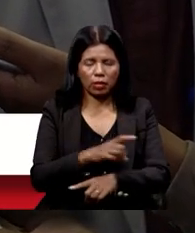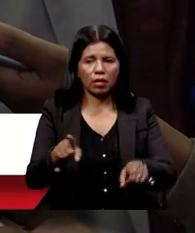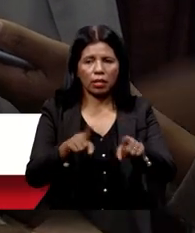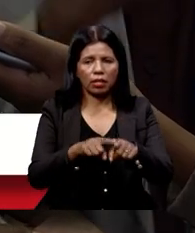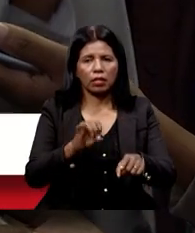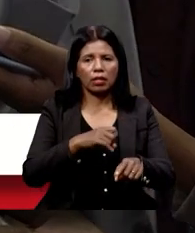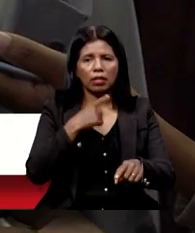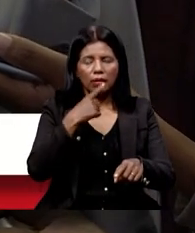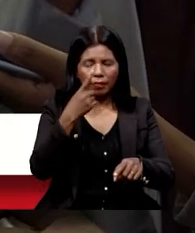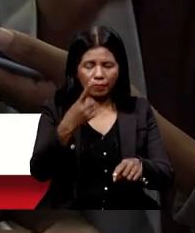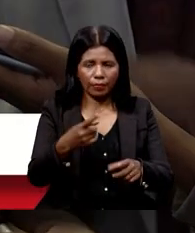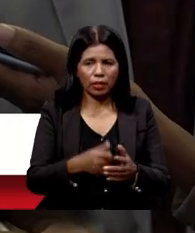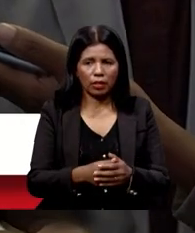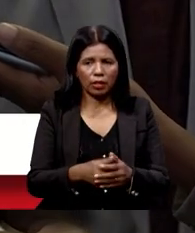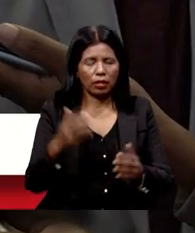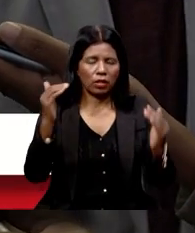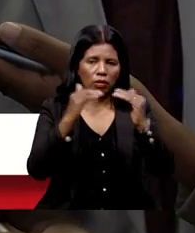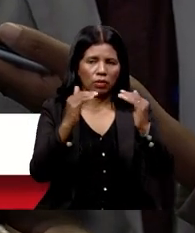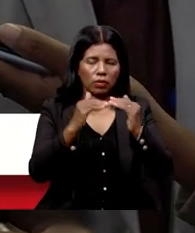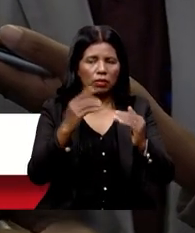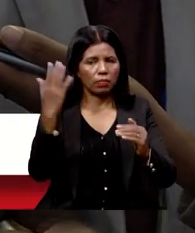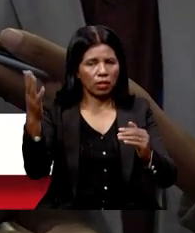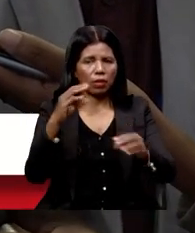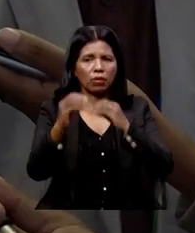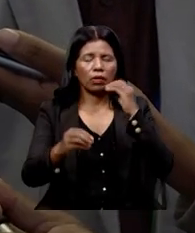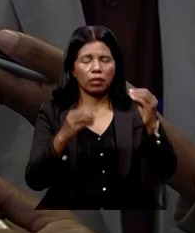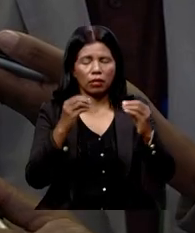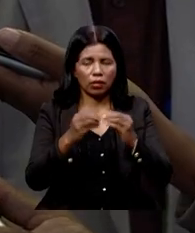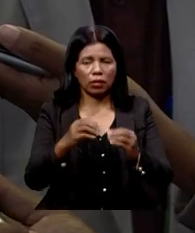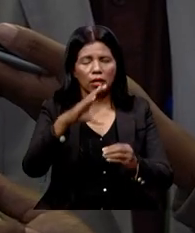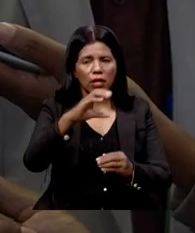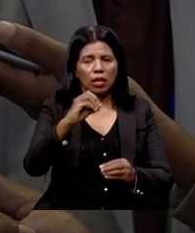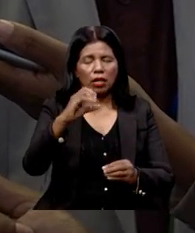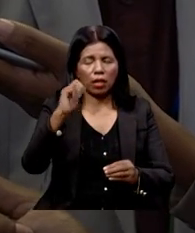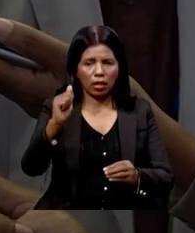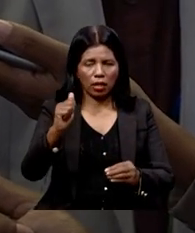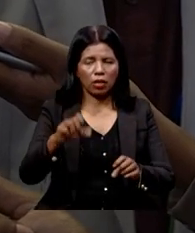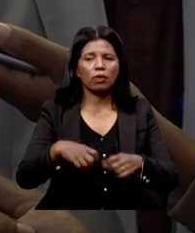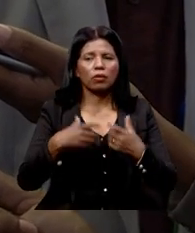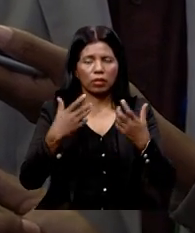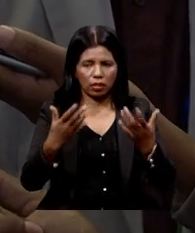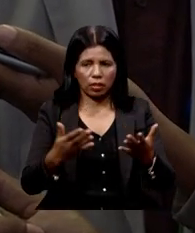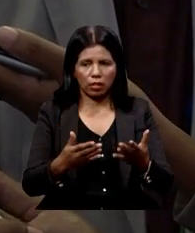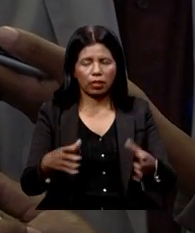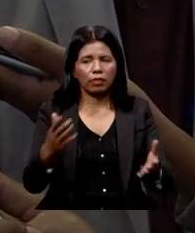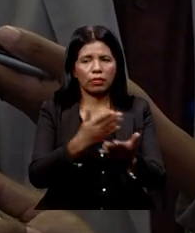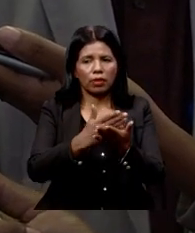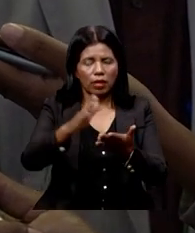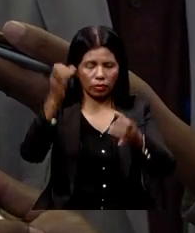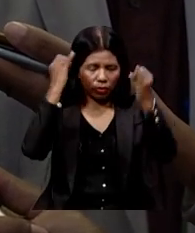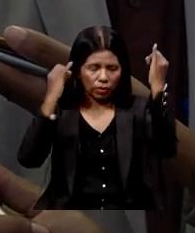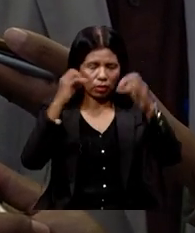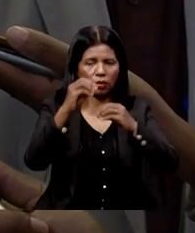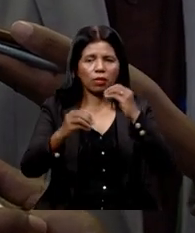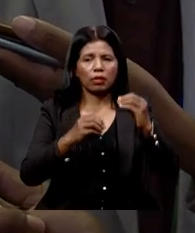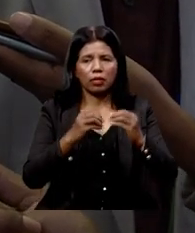ne que a salão encontra ba kata papel kakni ira maka oinsa ato partilha informação, lilio